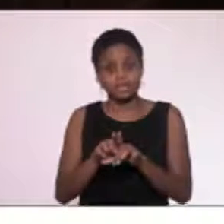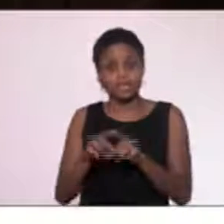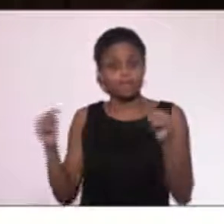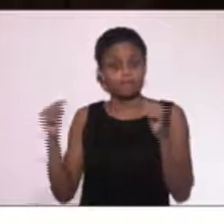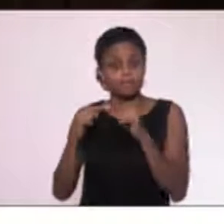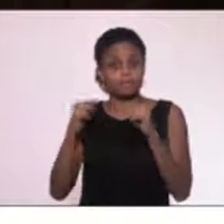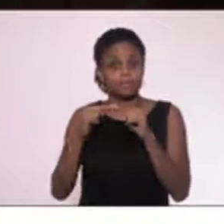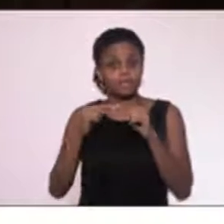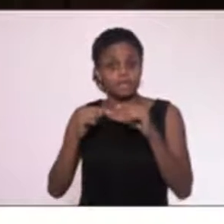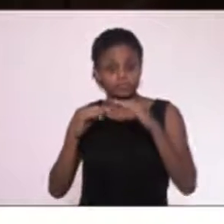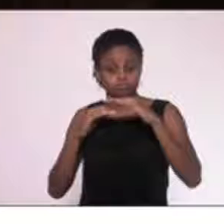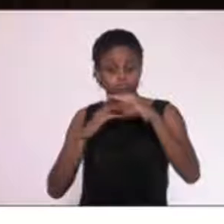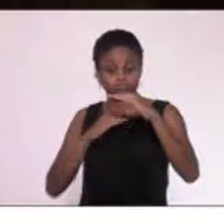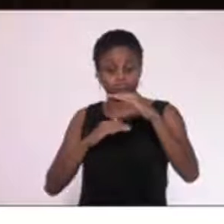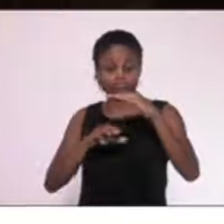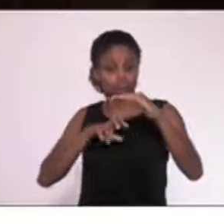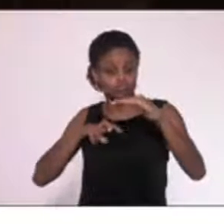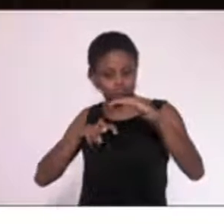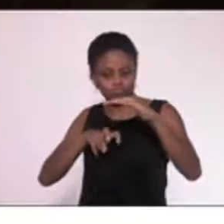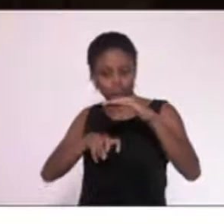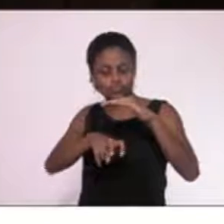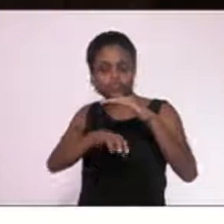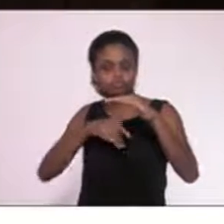e as suas abóbadas.